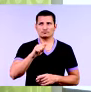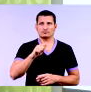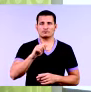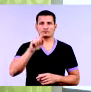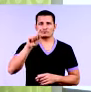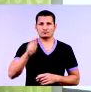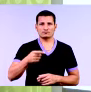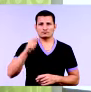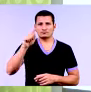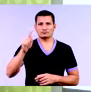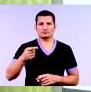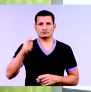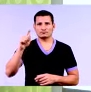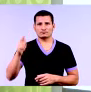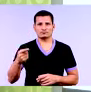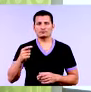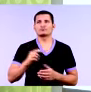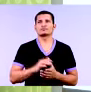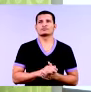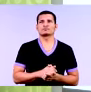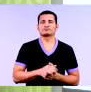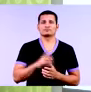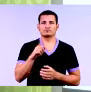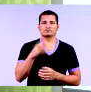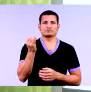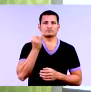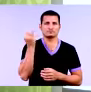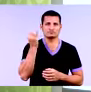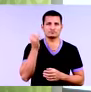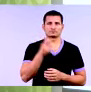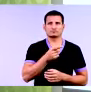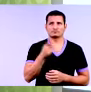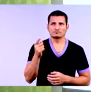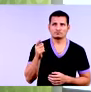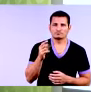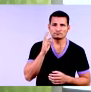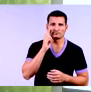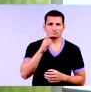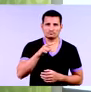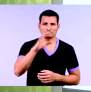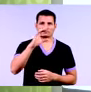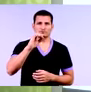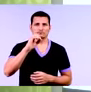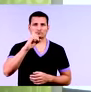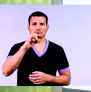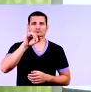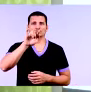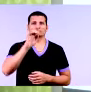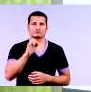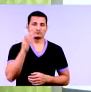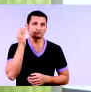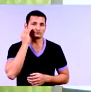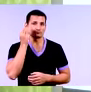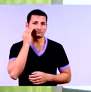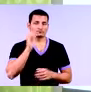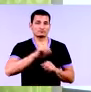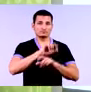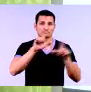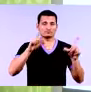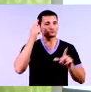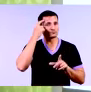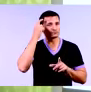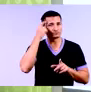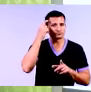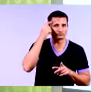por vírgula. É importante que vocês, quando olharem um código desse, tentem executar ele na cabeça,